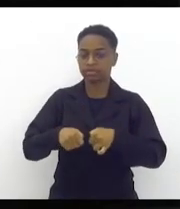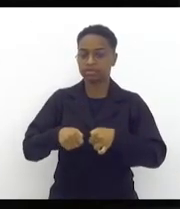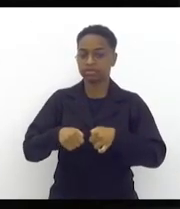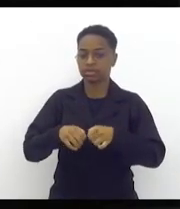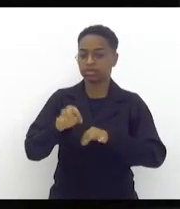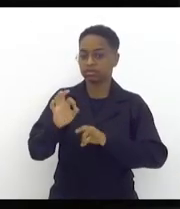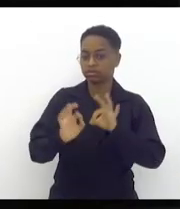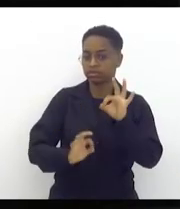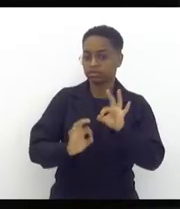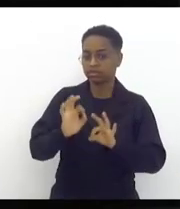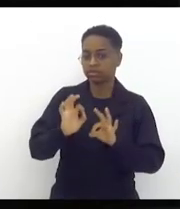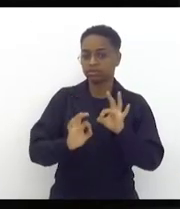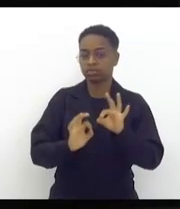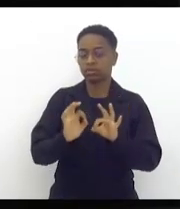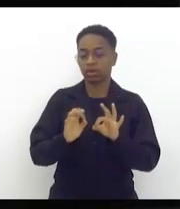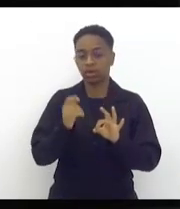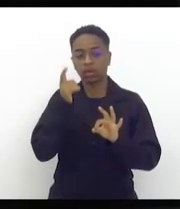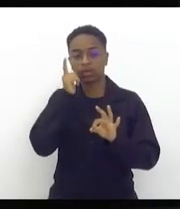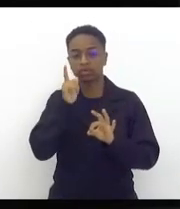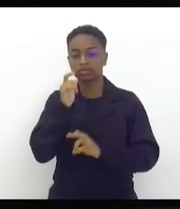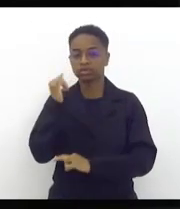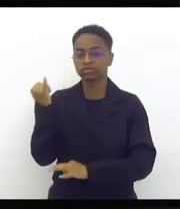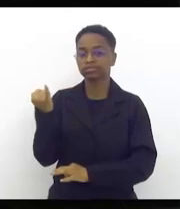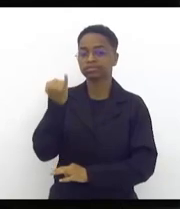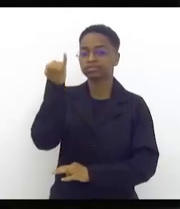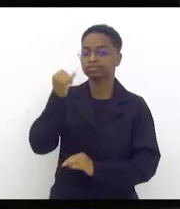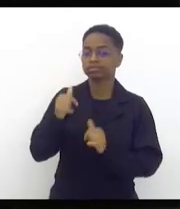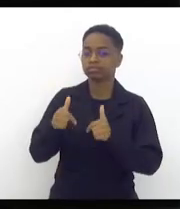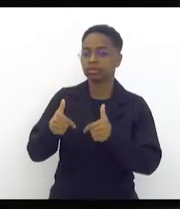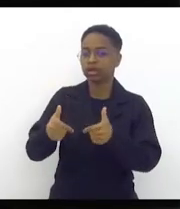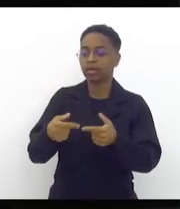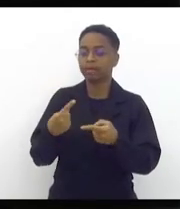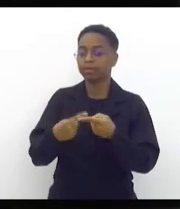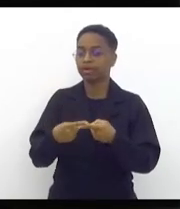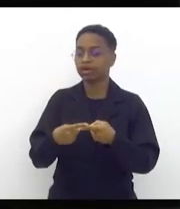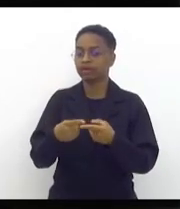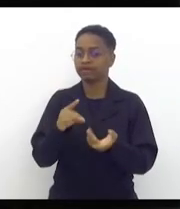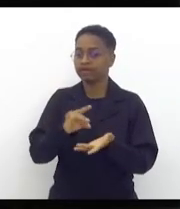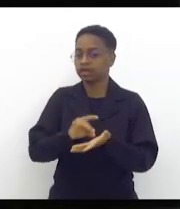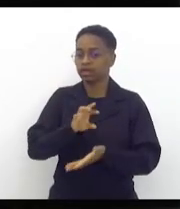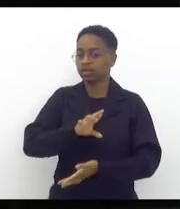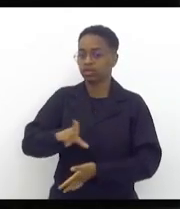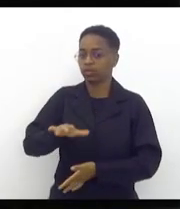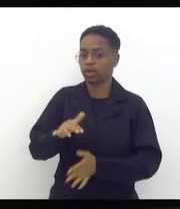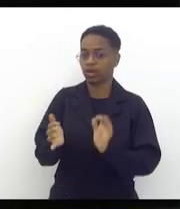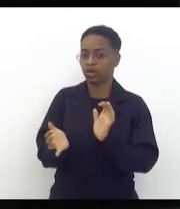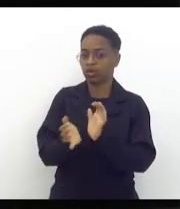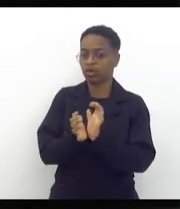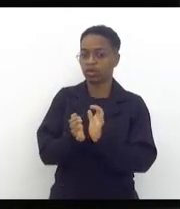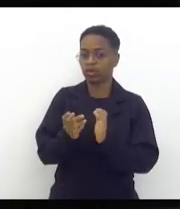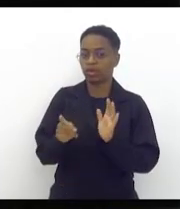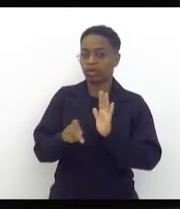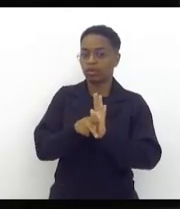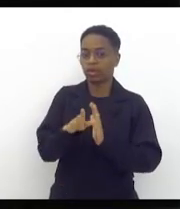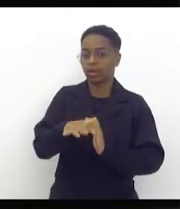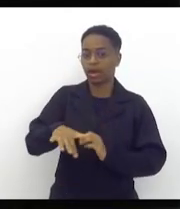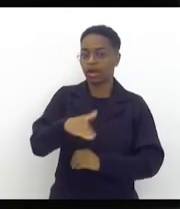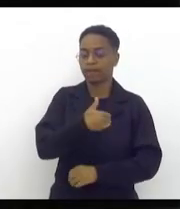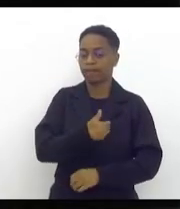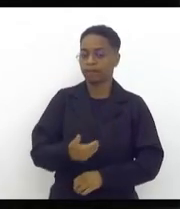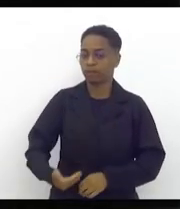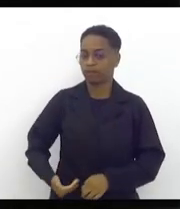distinção, porque ela tem uma relevância, porque ela não é a comissão do serviço público, ela é